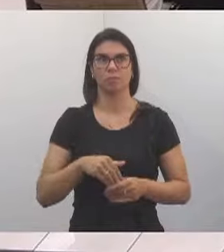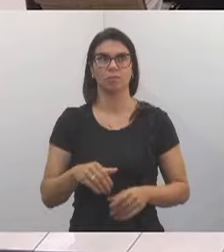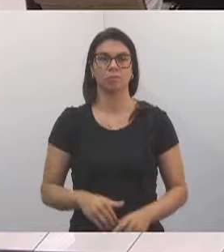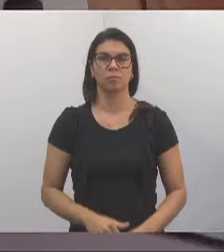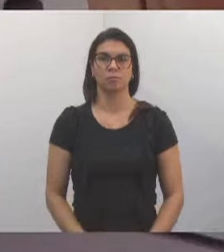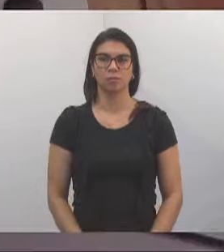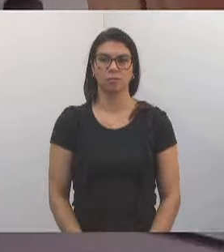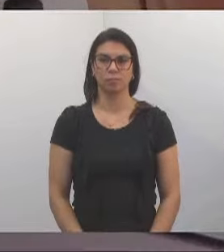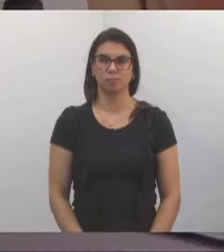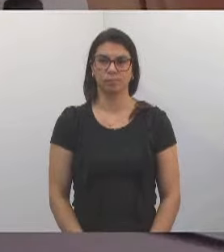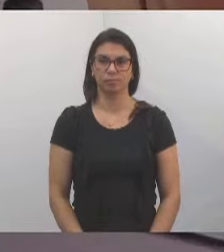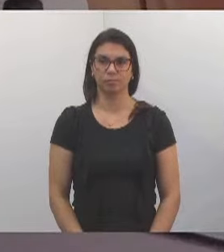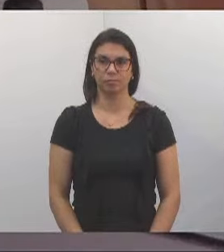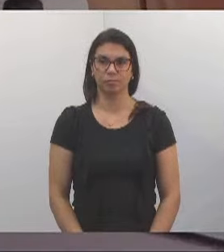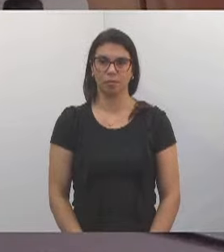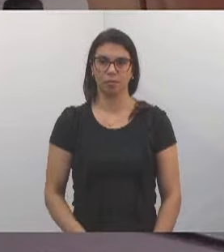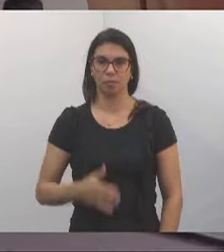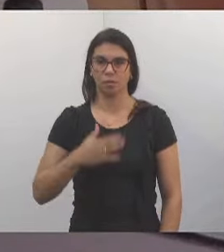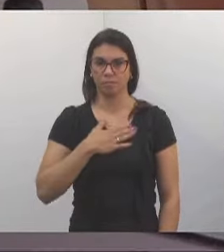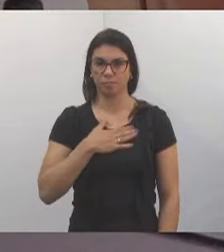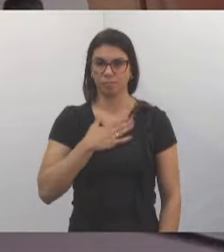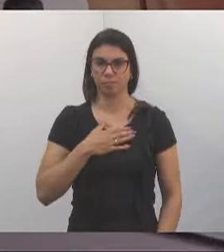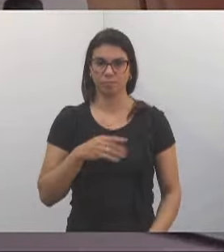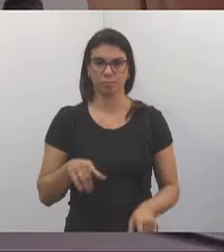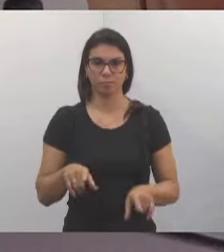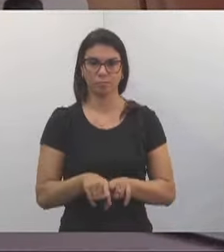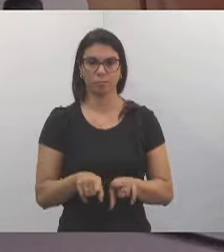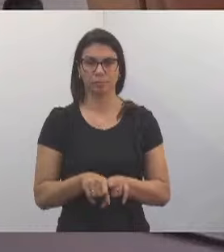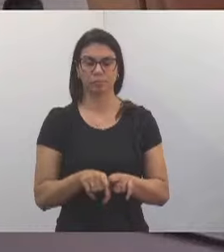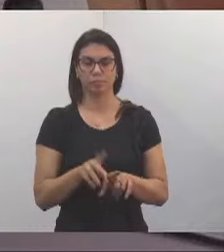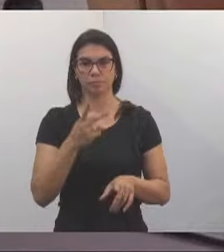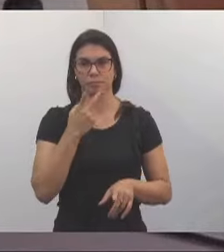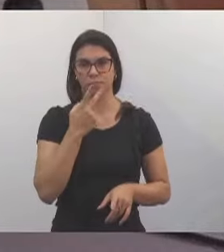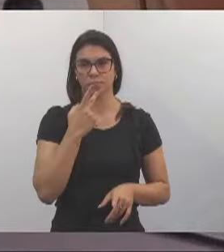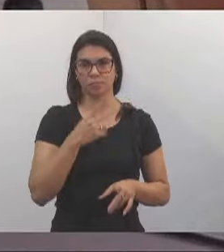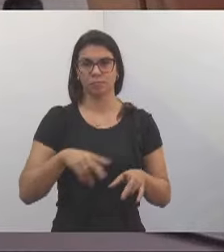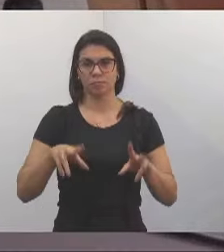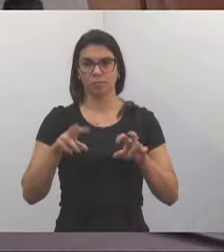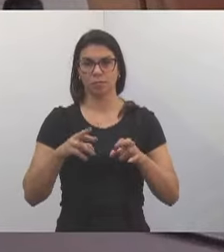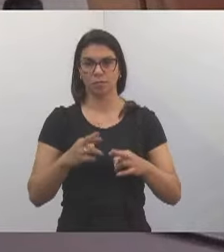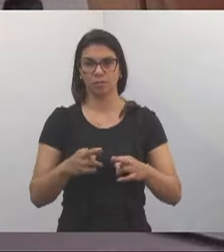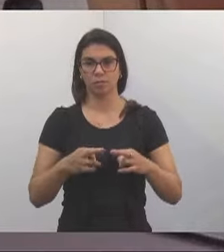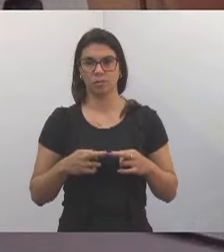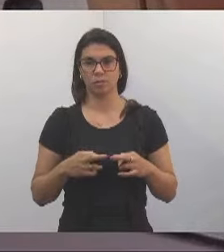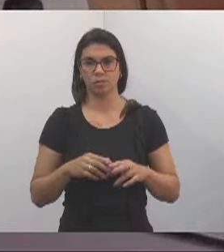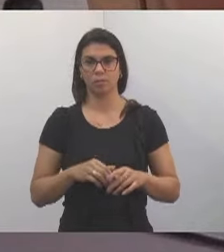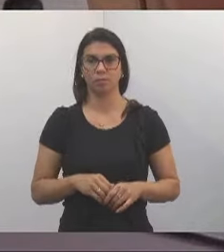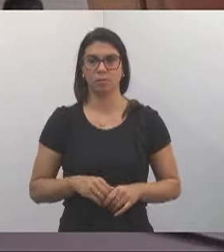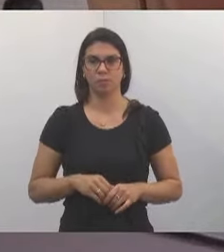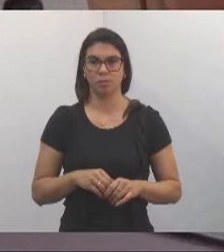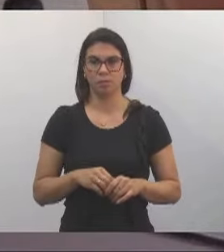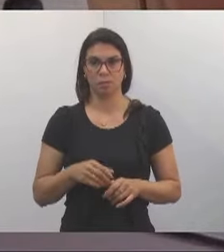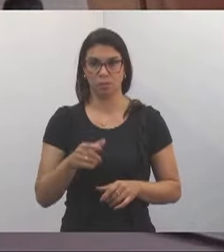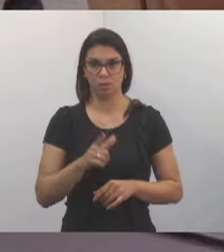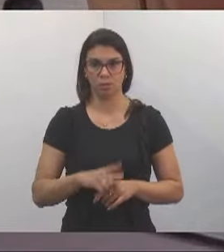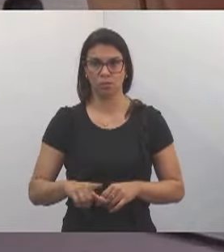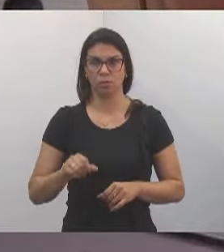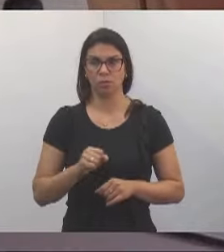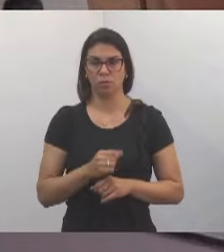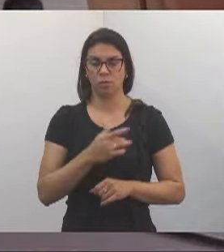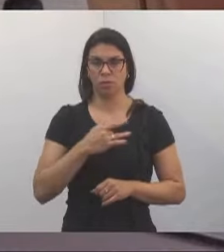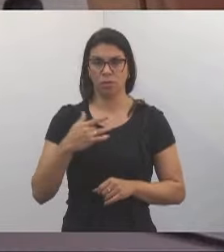votação. Eu gostaria também de comentar sobre este pedido, esse requerimento ao Estado. Mais uma vez, a saúde da